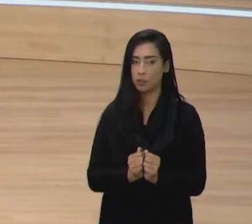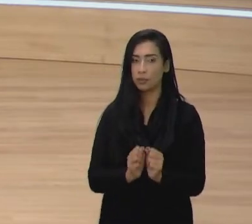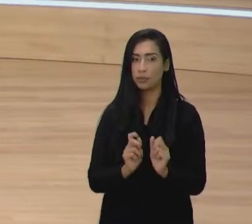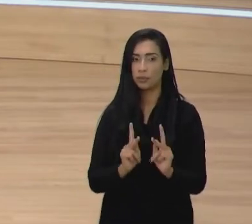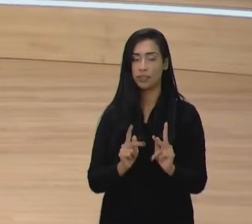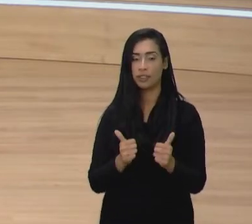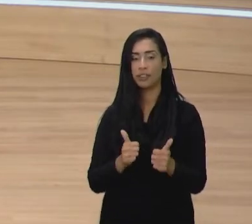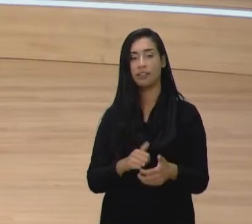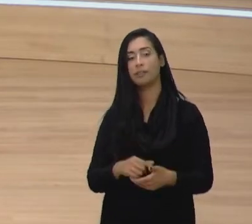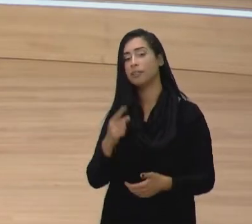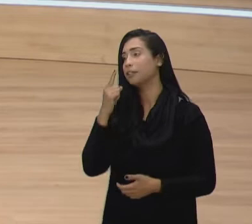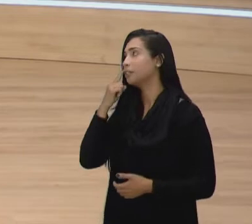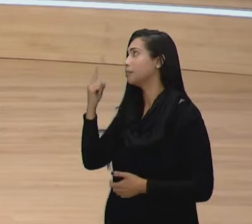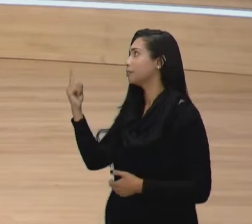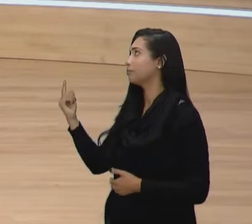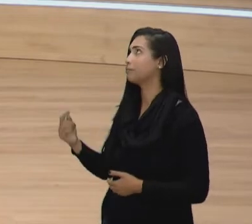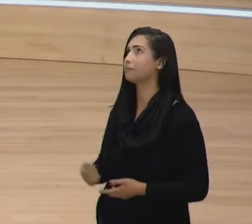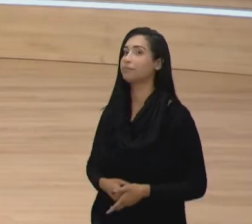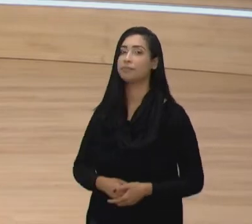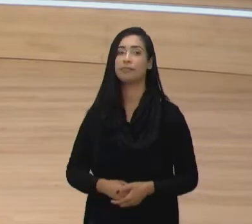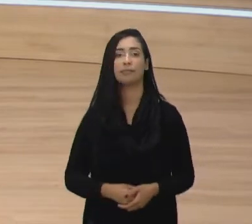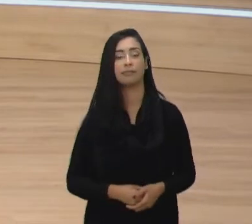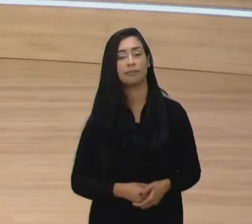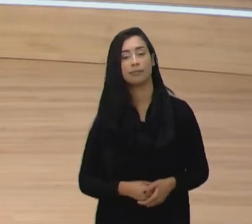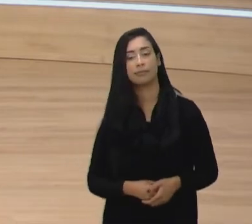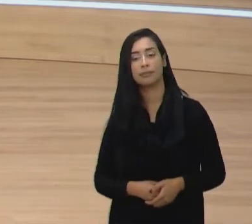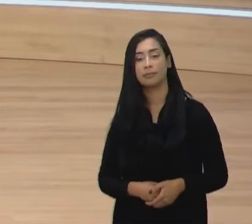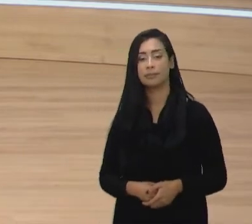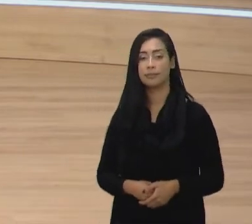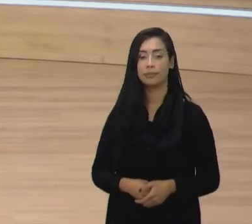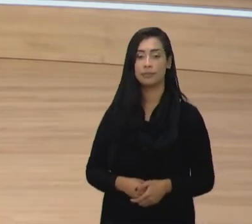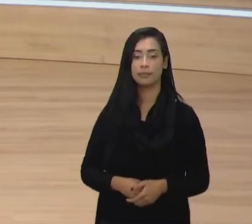Professora também. Estou fazendo. Pode deixar.